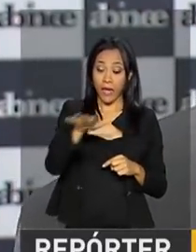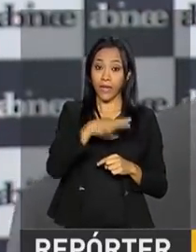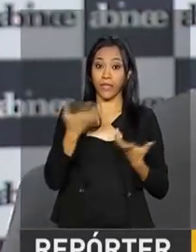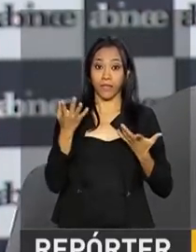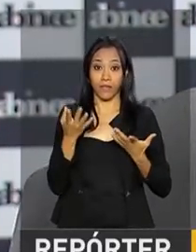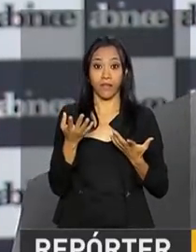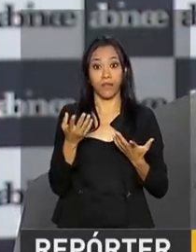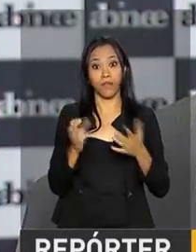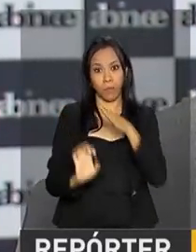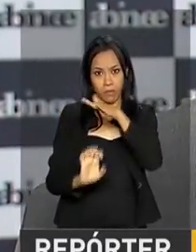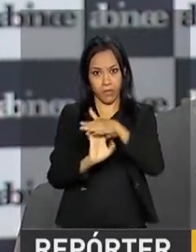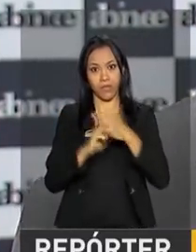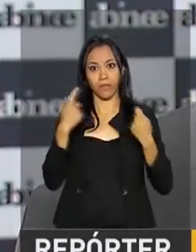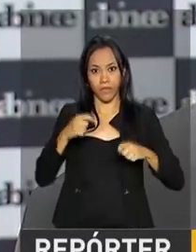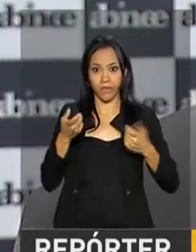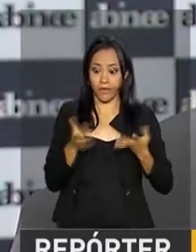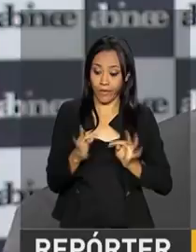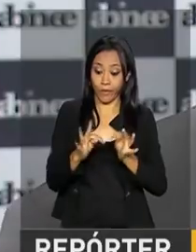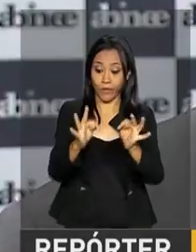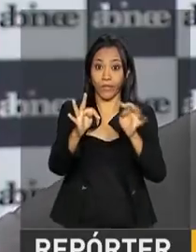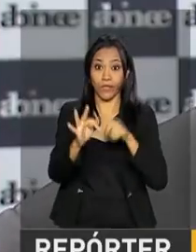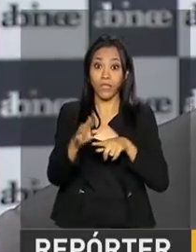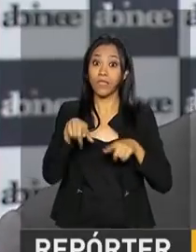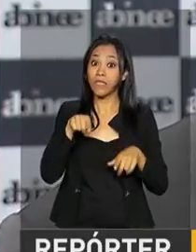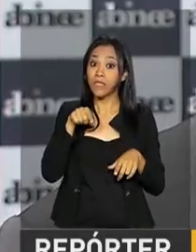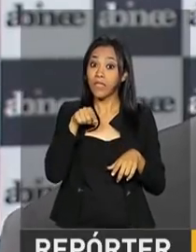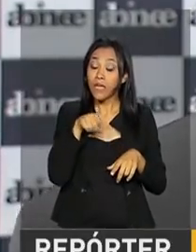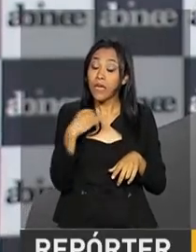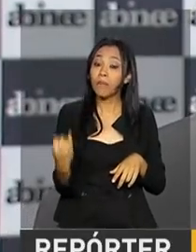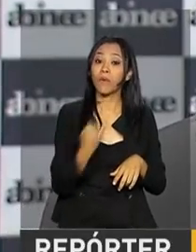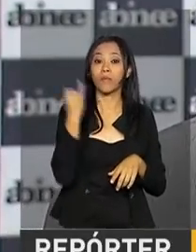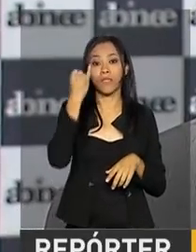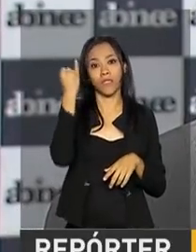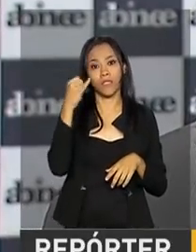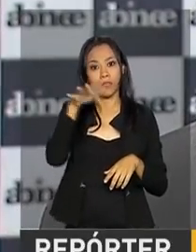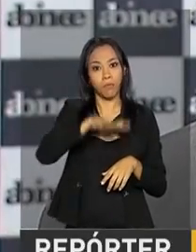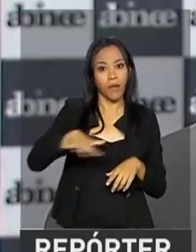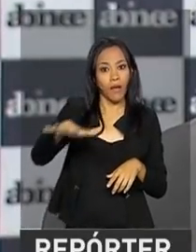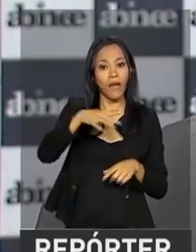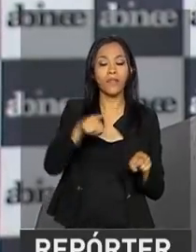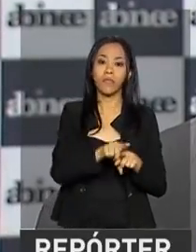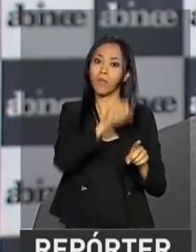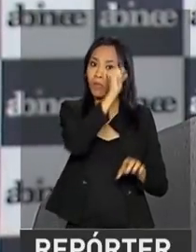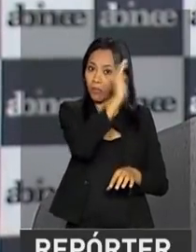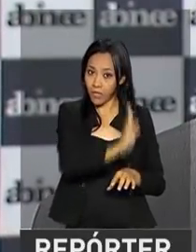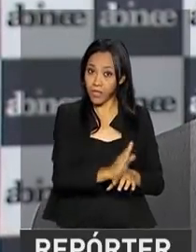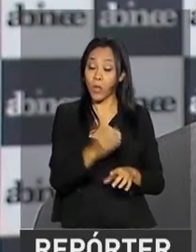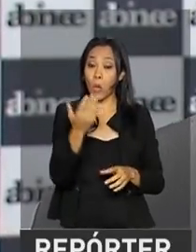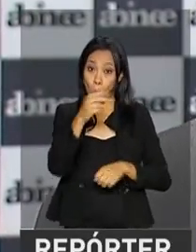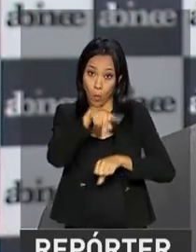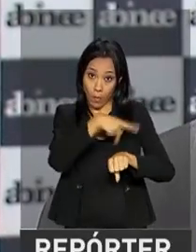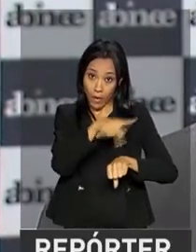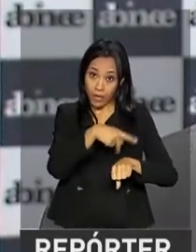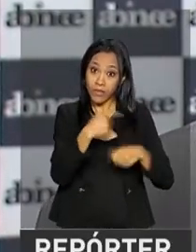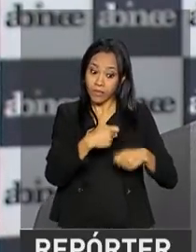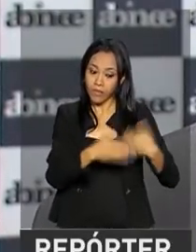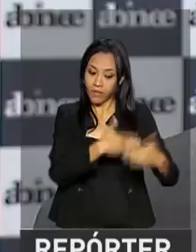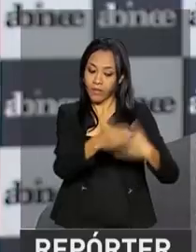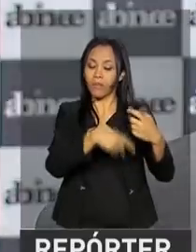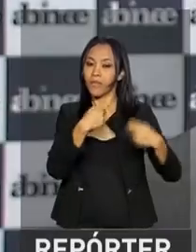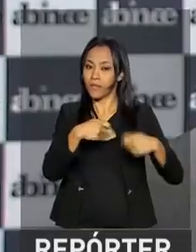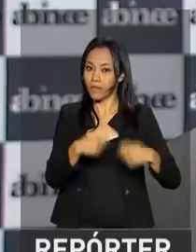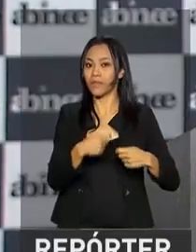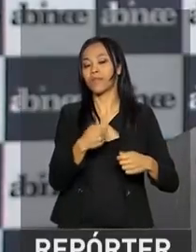isso muito importante tanto para o setor como o brasil país que quer se desenvolver tem que aplicar em